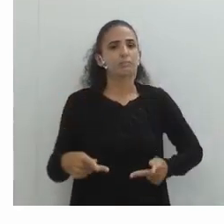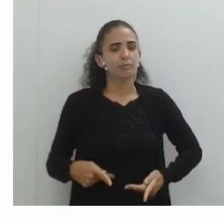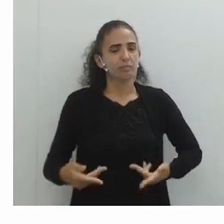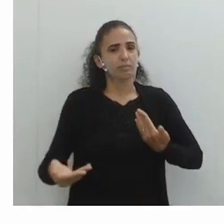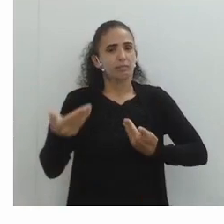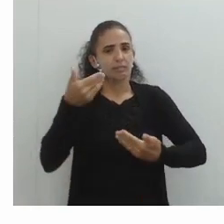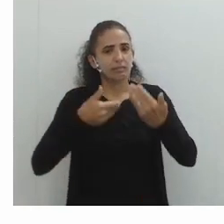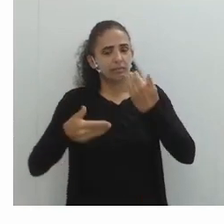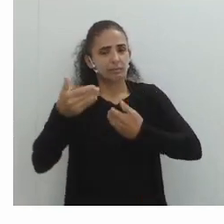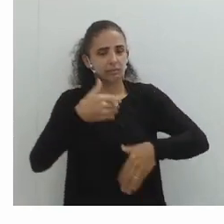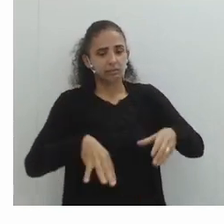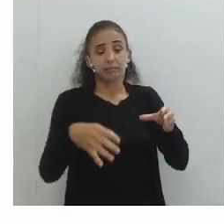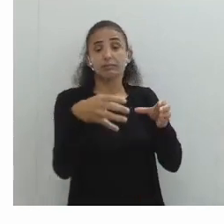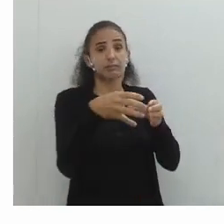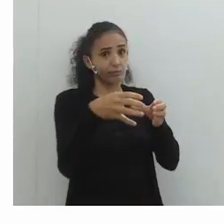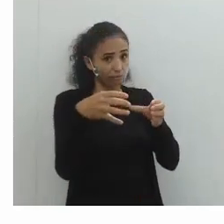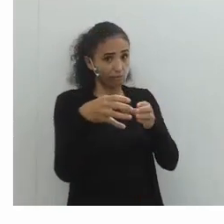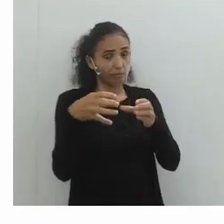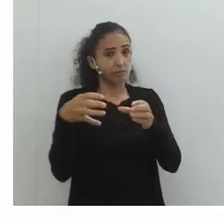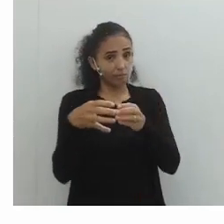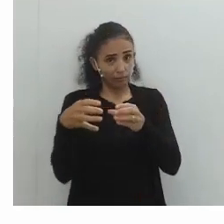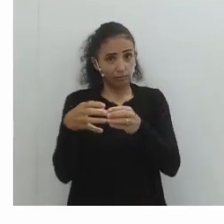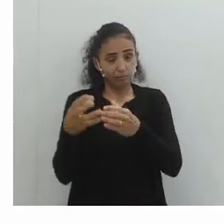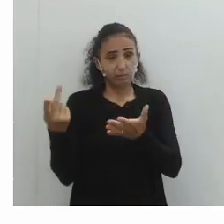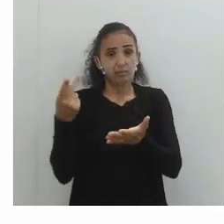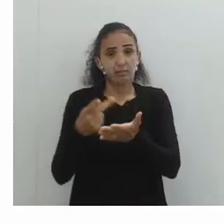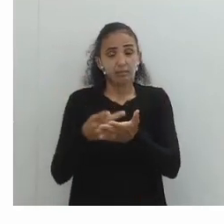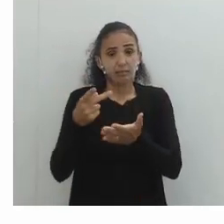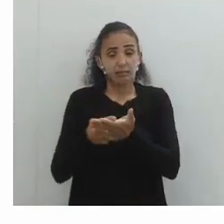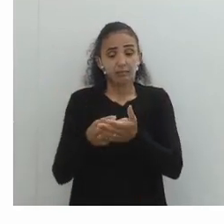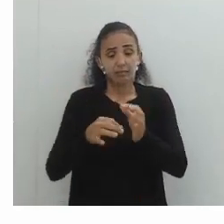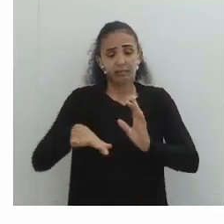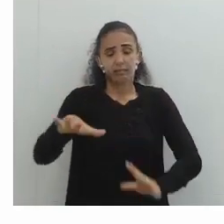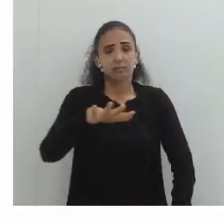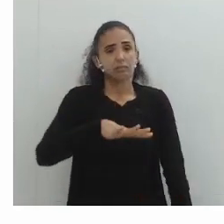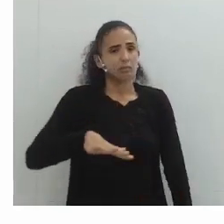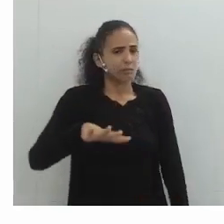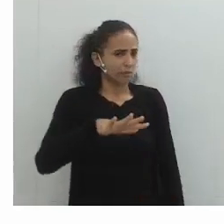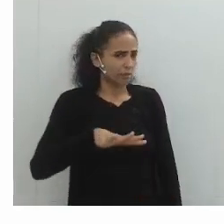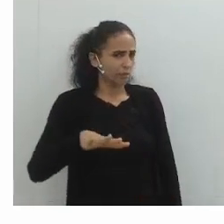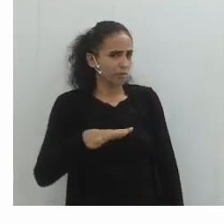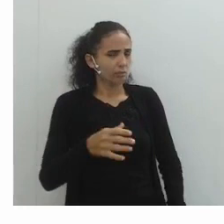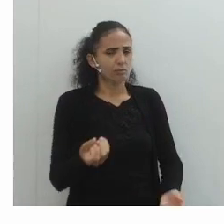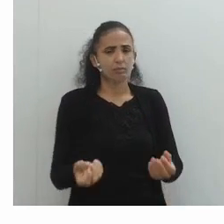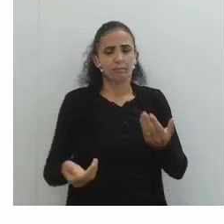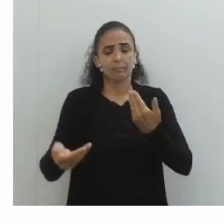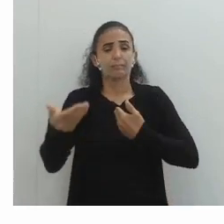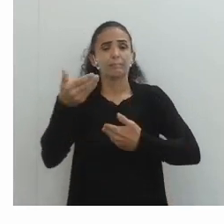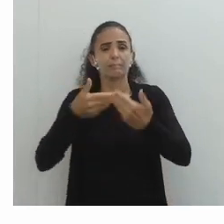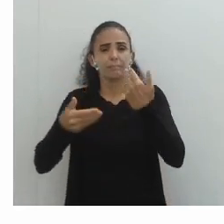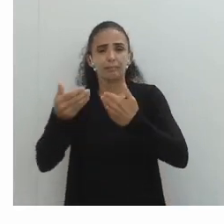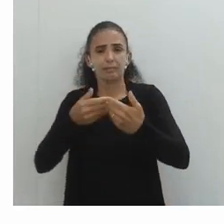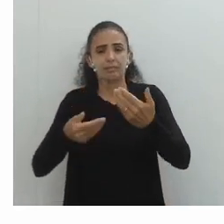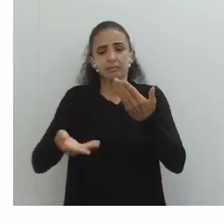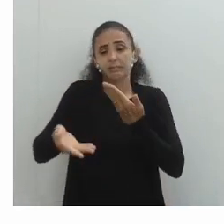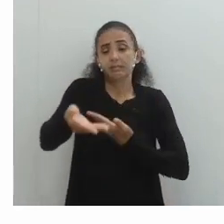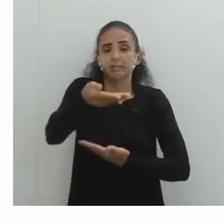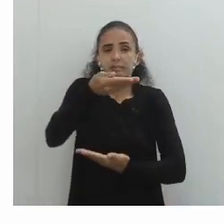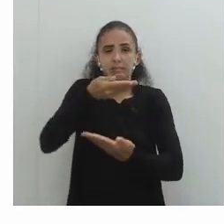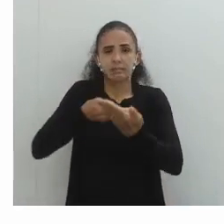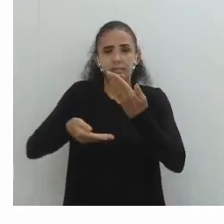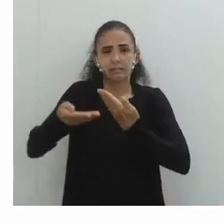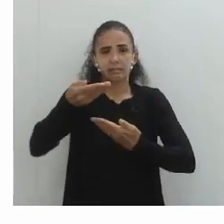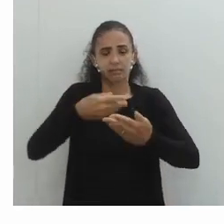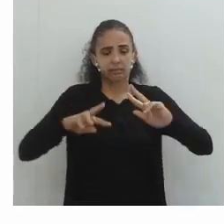participam de um coletivo, e é de natureza imaterial, refere-se aos vínculos que traçam as relações entre